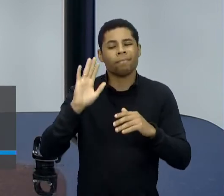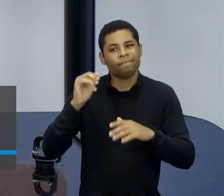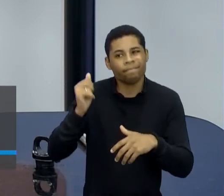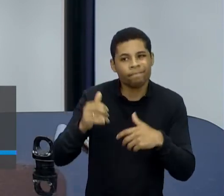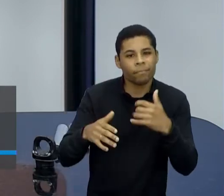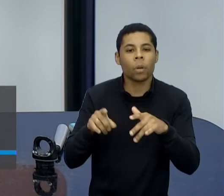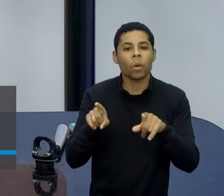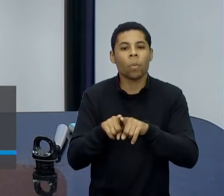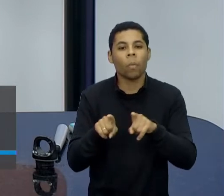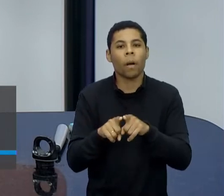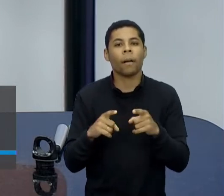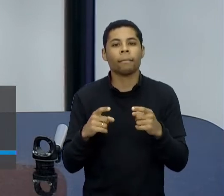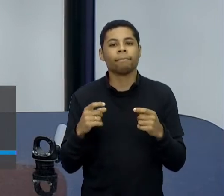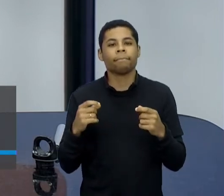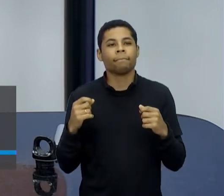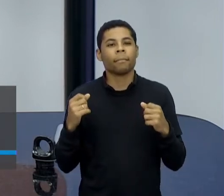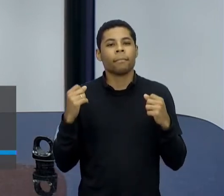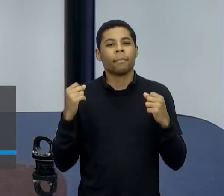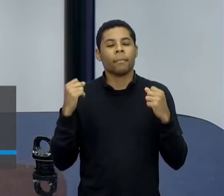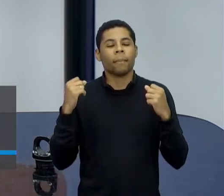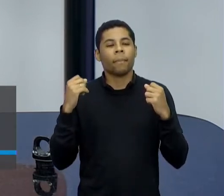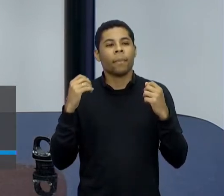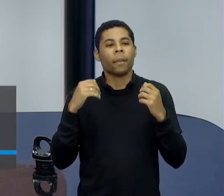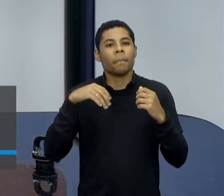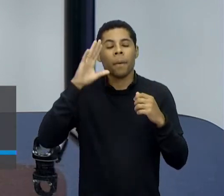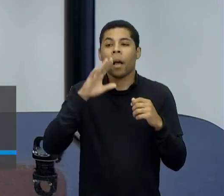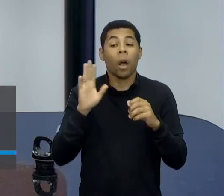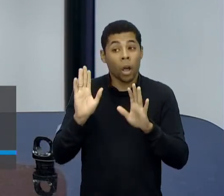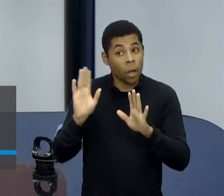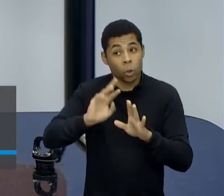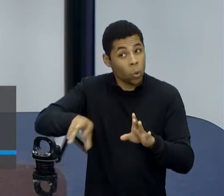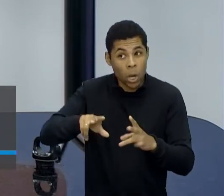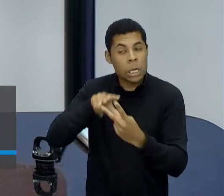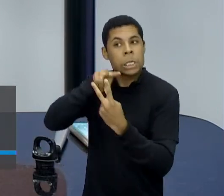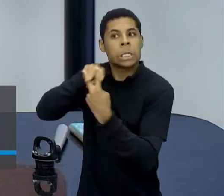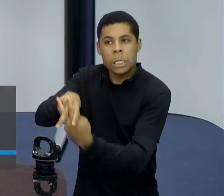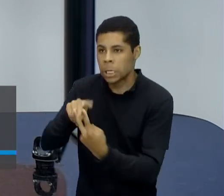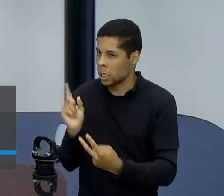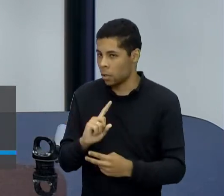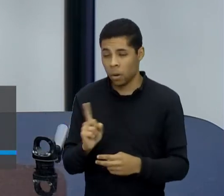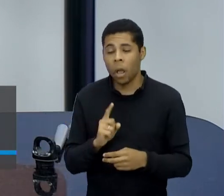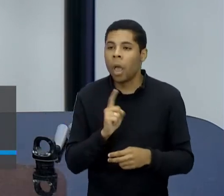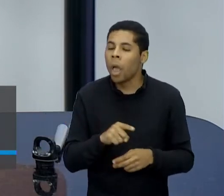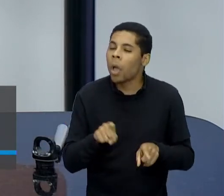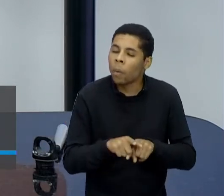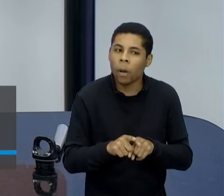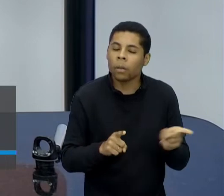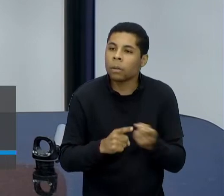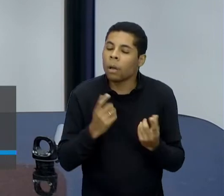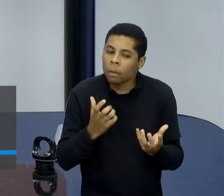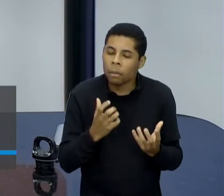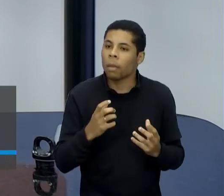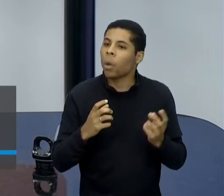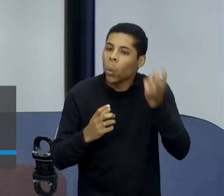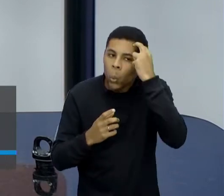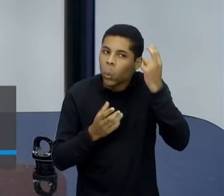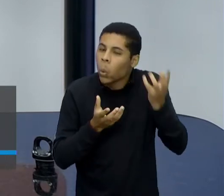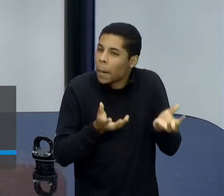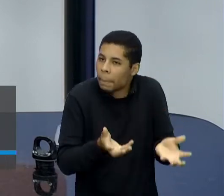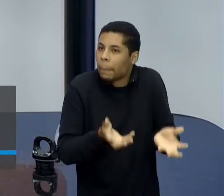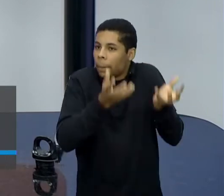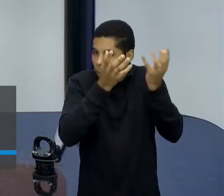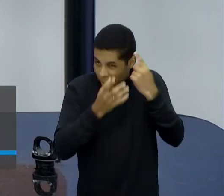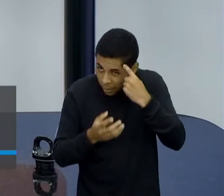física. Então foi assim que a capoeira começou a ter de volta um lugar, ou aliás, ter de fato um lugar,